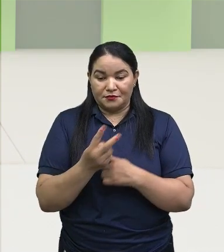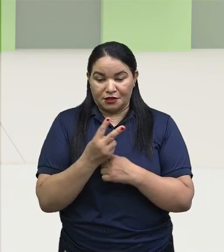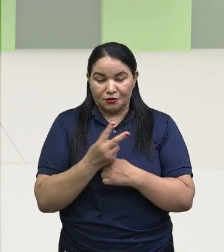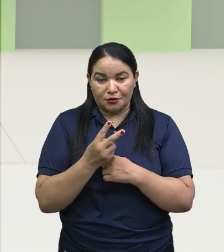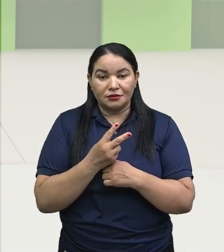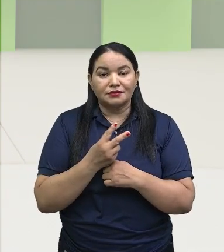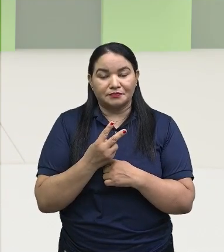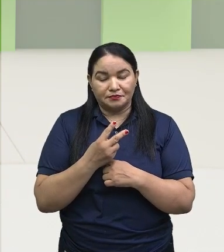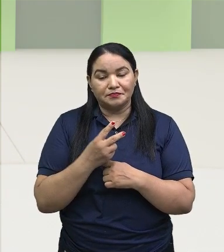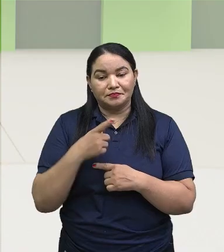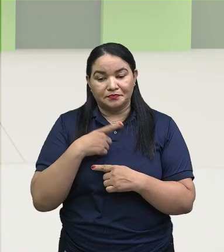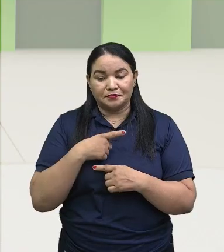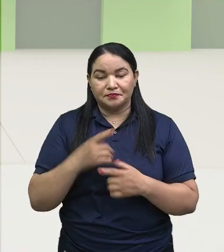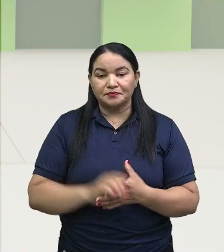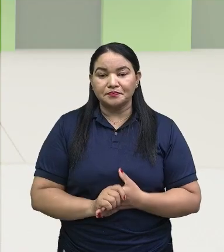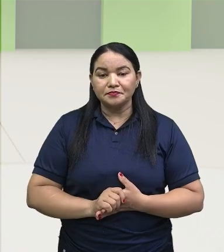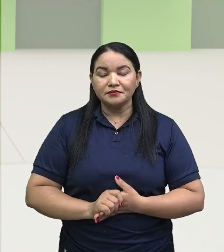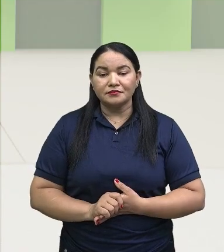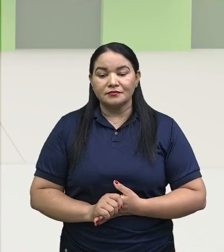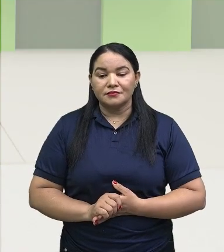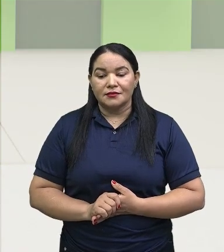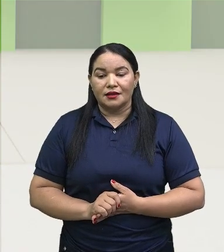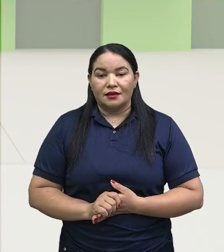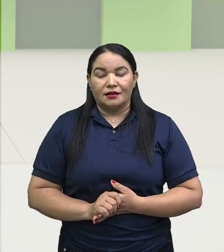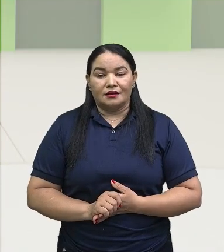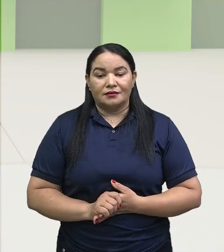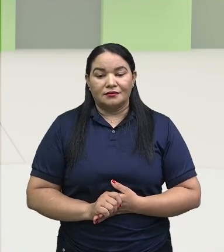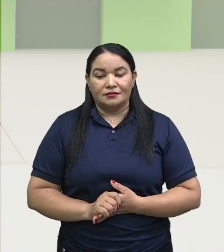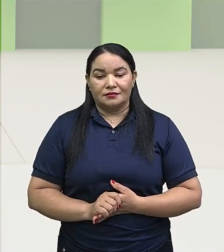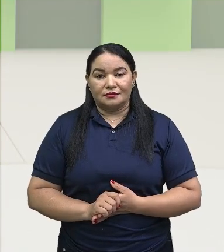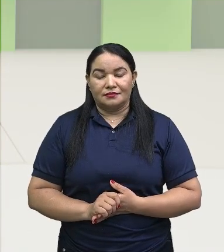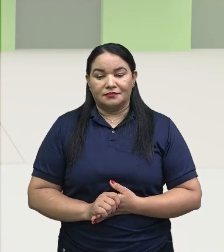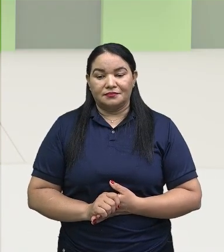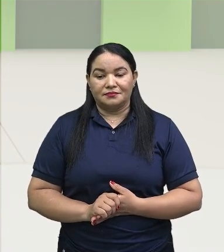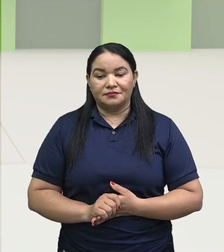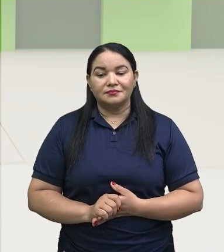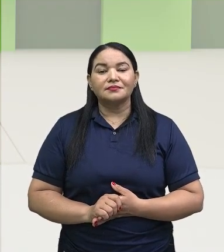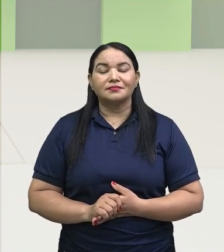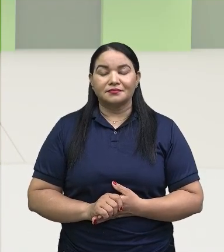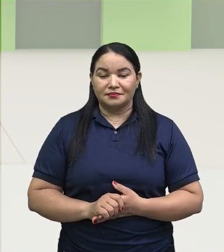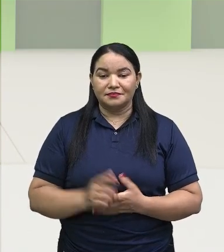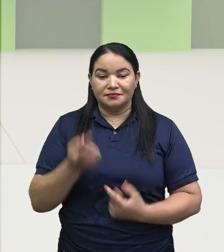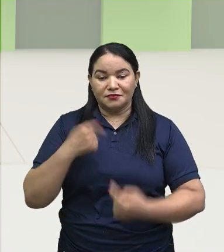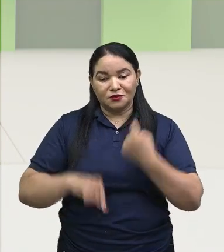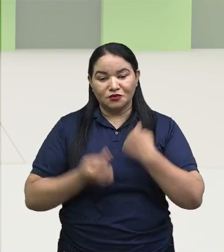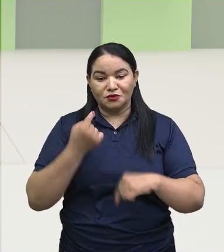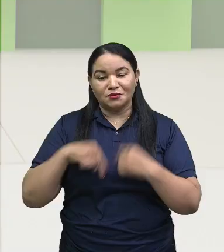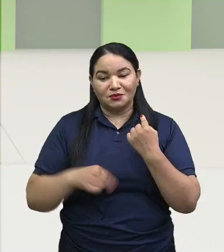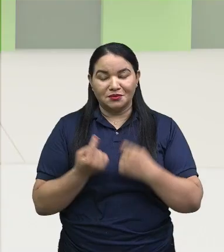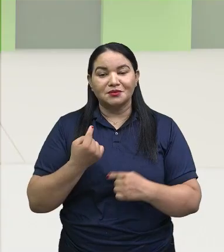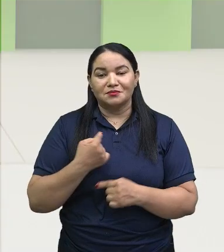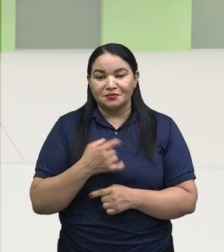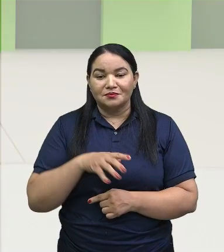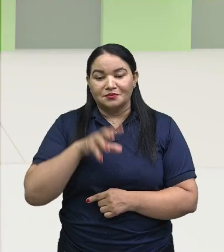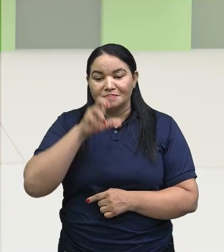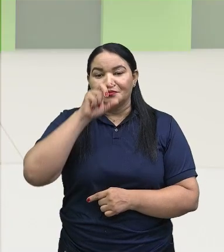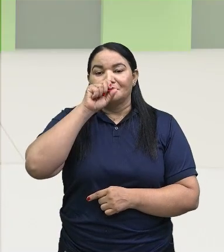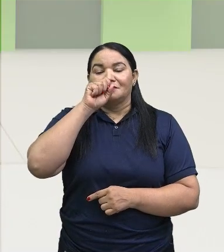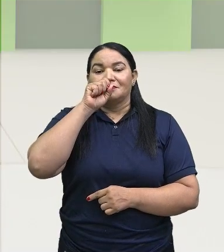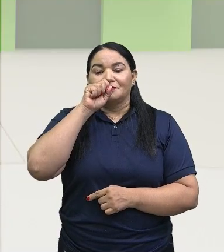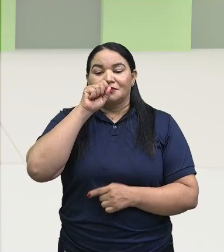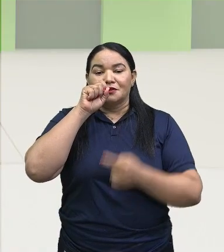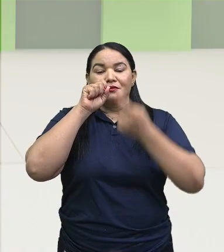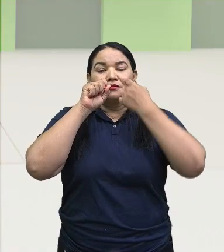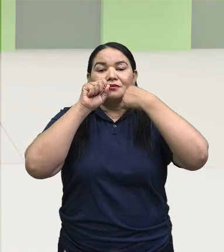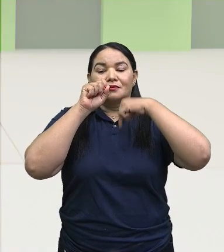caixas torácicas, certo? E aí a gente observa, então, o nosso sistema respiratório. Como eu disse anteriormente, né, a entrada do ar,